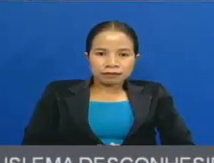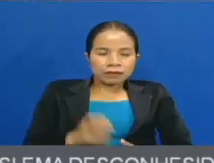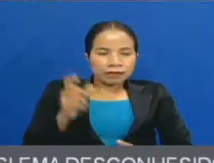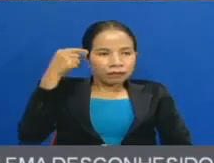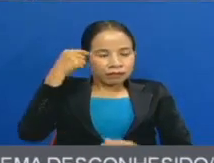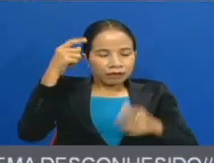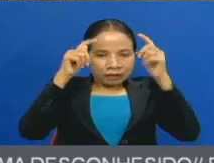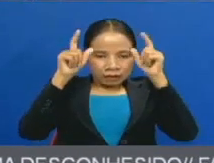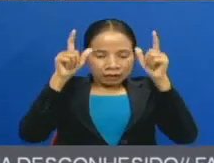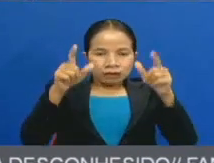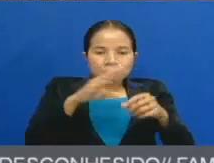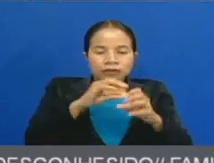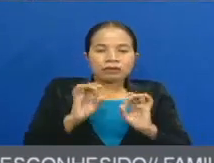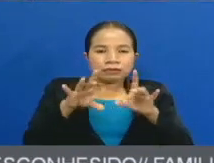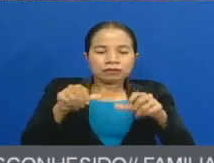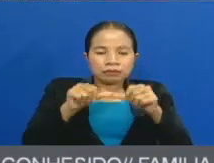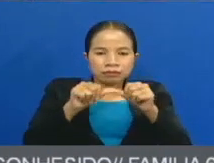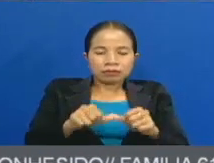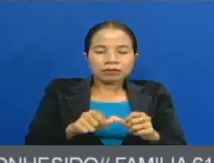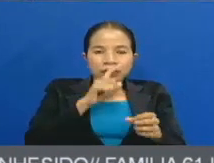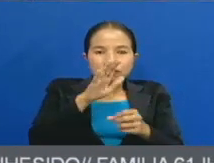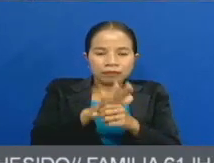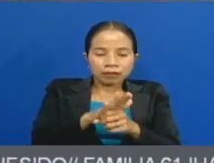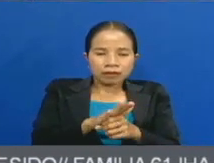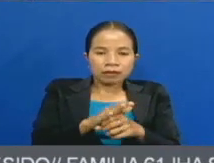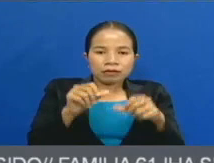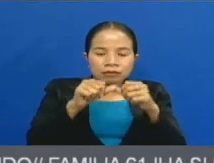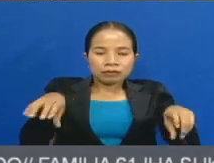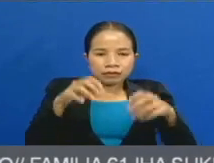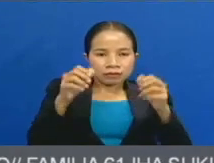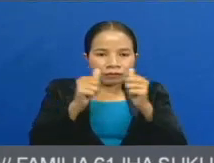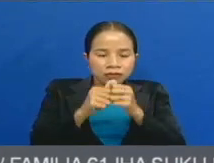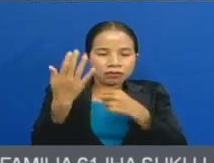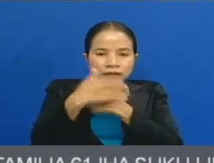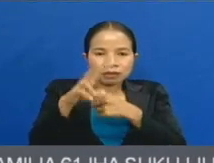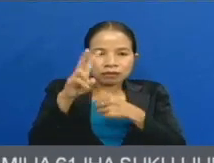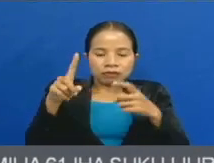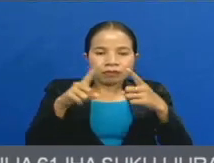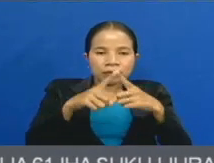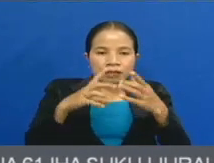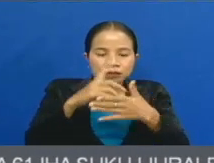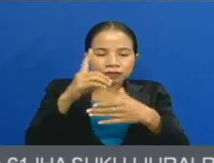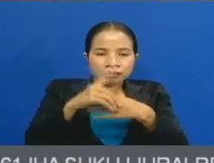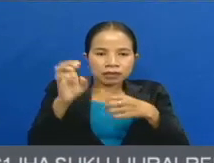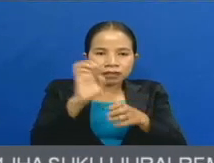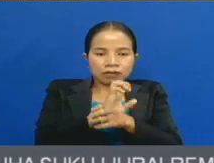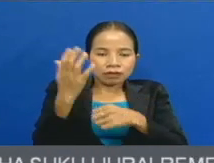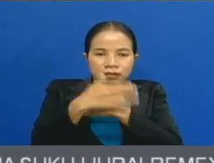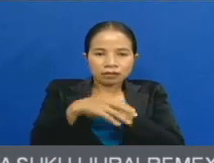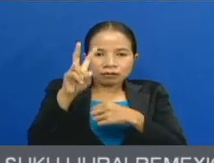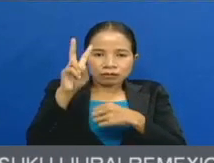Governo Timor-Leste na Austrália continua comprometido a meter em cooperação bilateral para desenvolvimento, economia, nação,